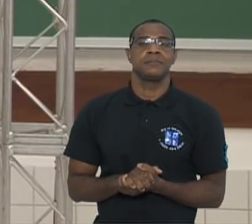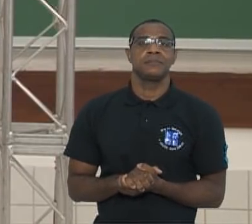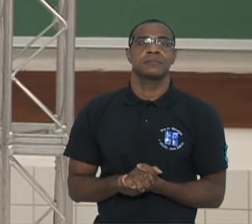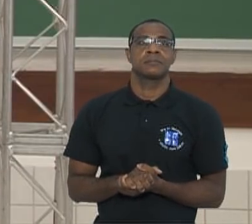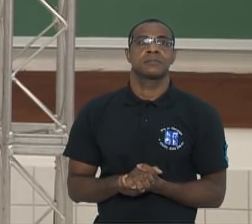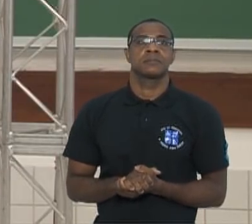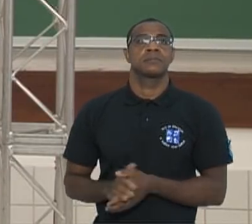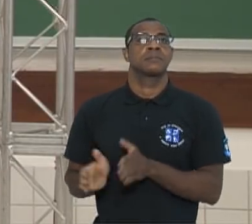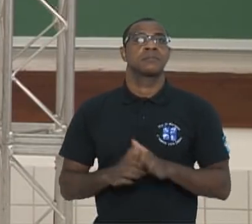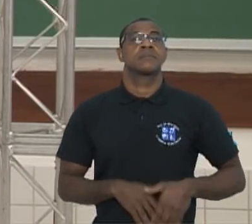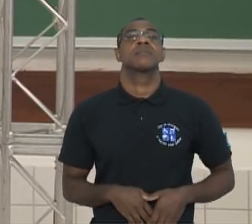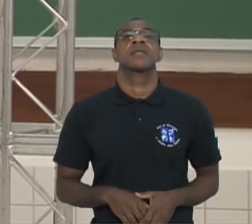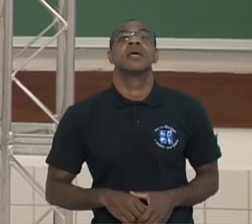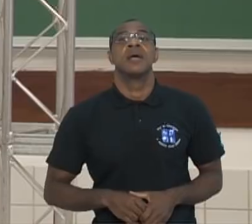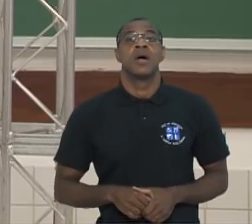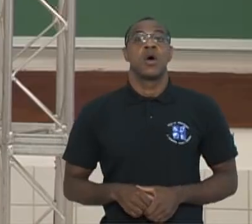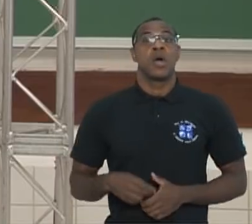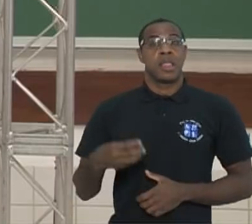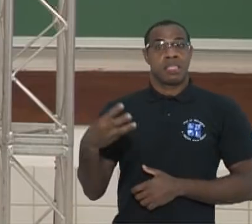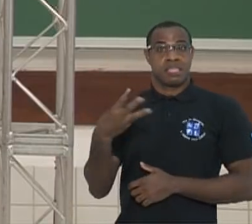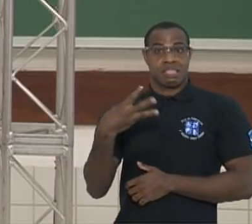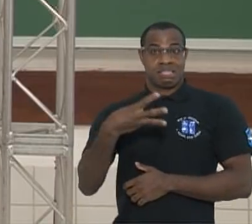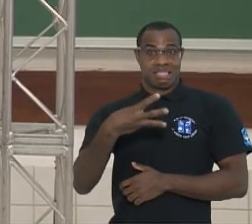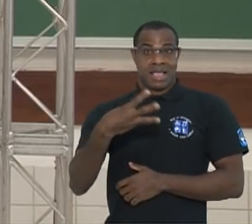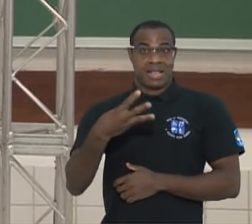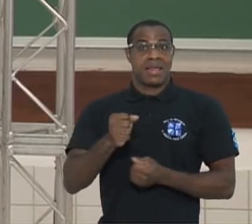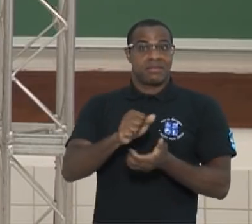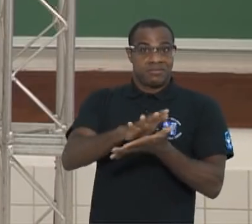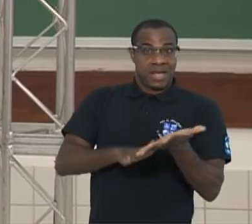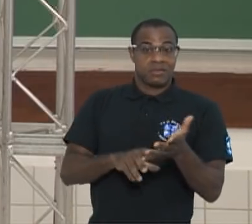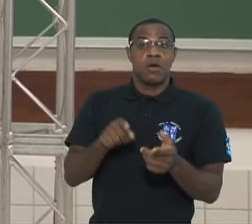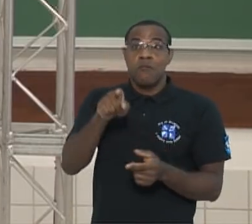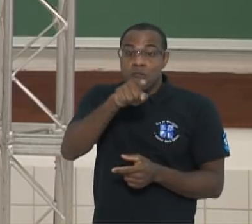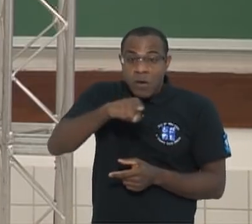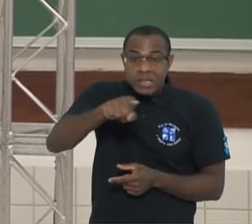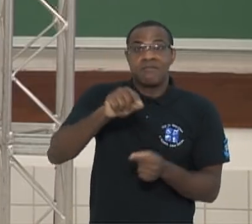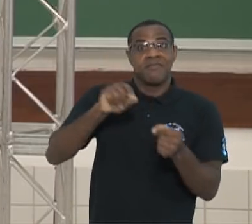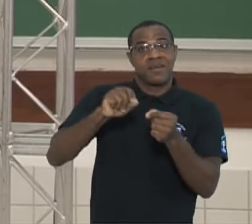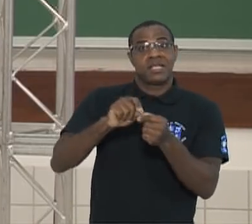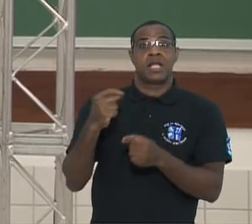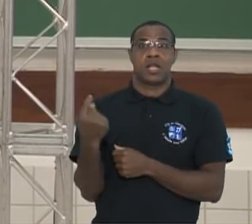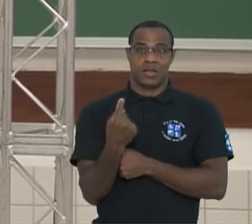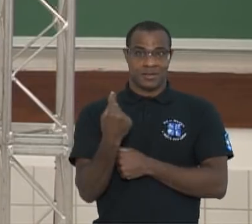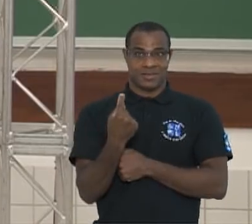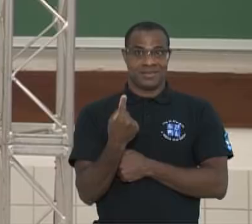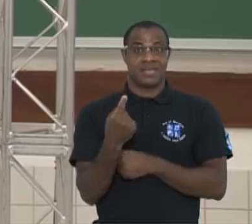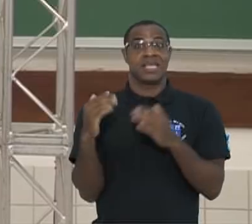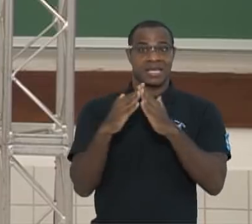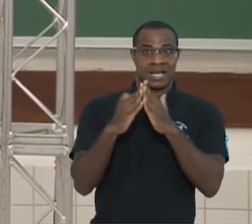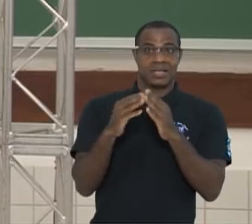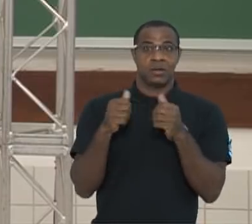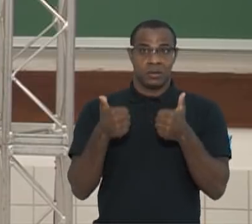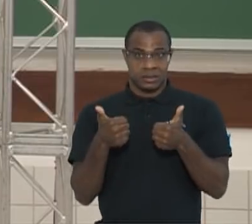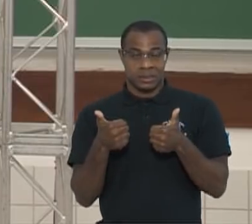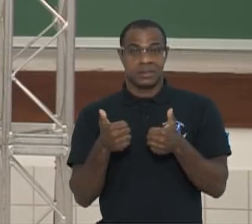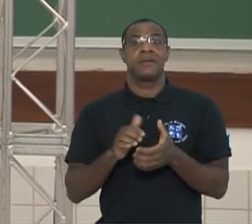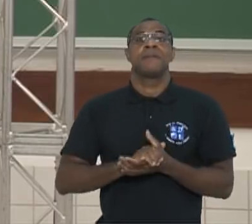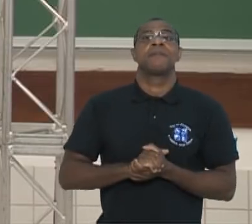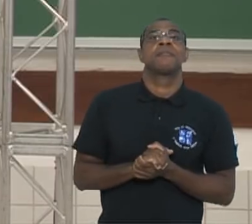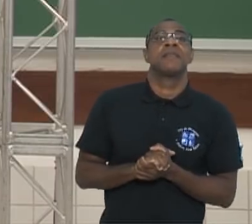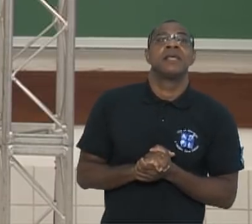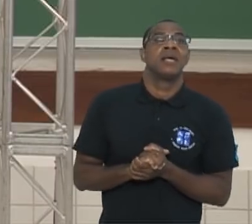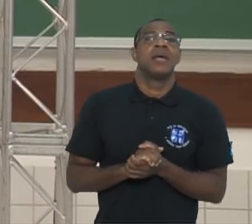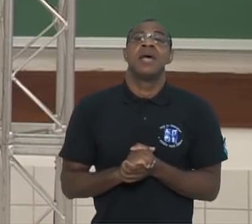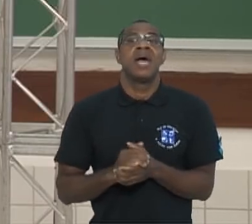O terceiro exercício eu vou deixar para vocês resolverem. Tá? É o mesmo raciocínio da letra B, do exercício